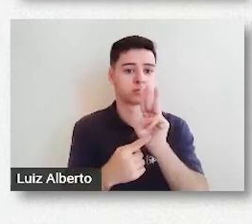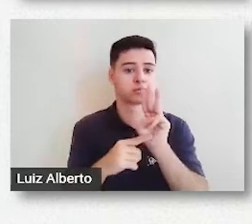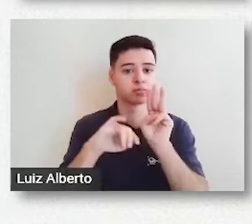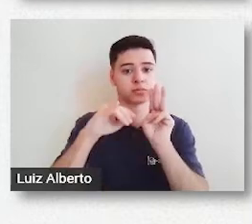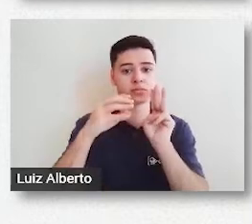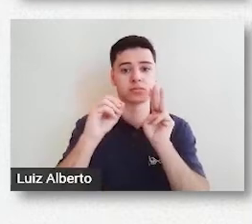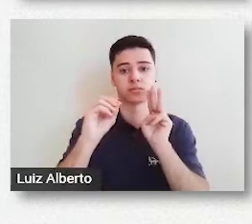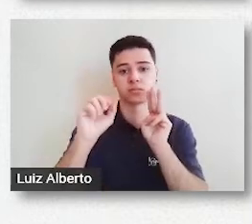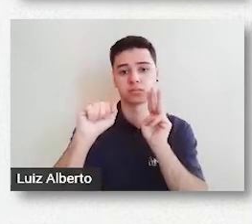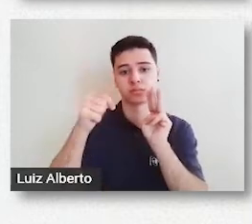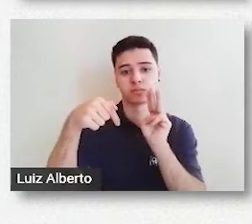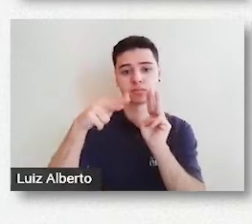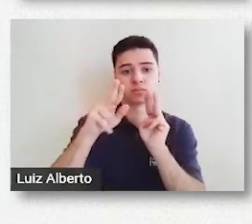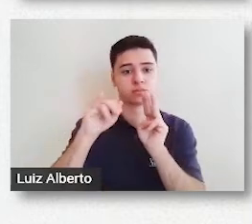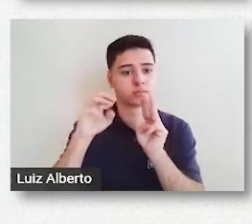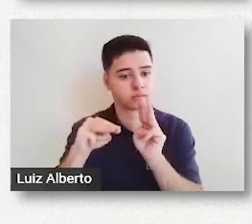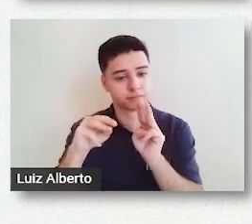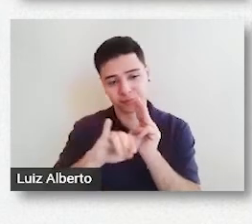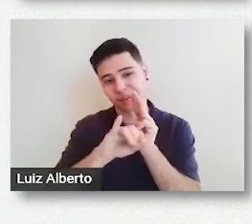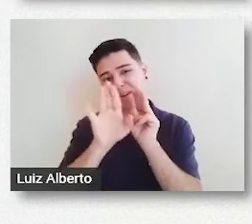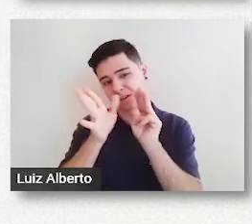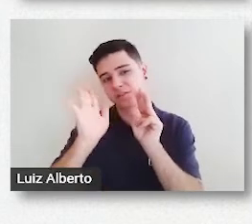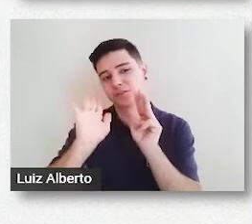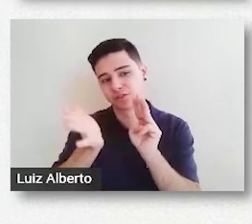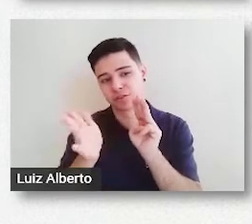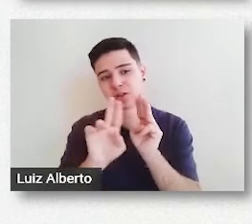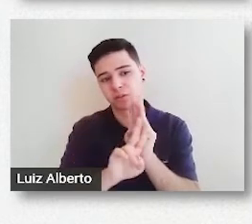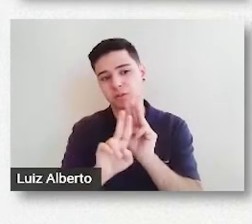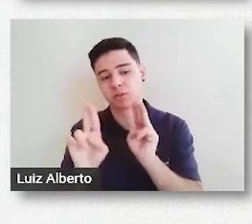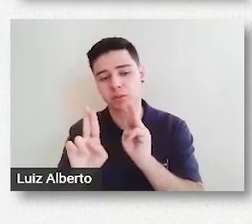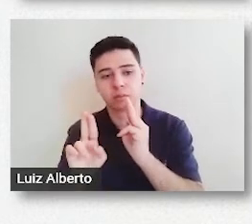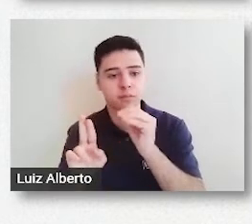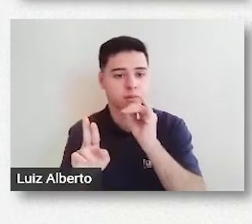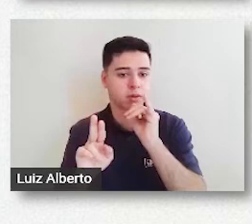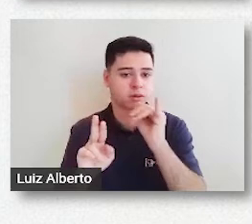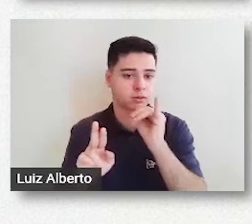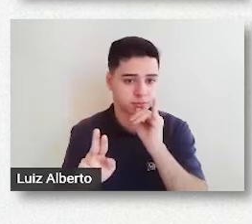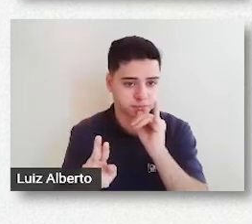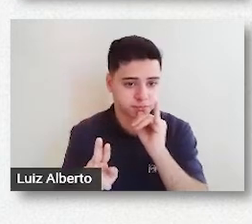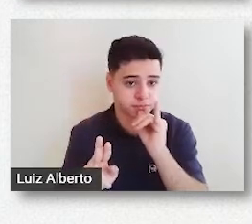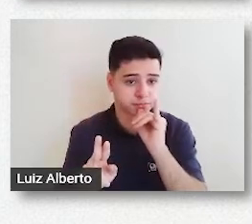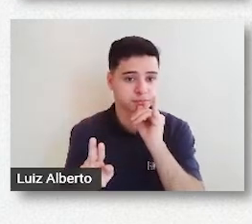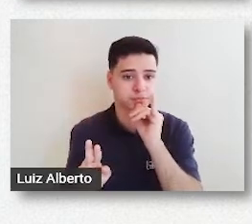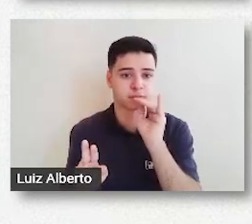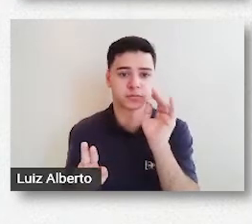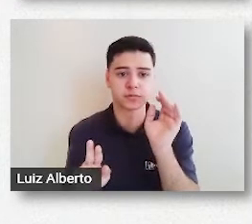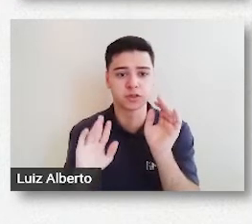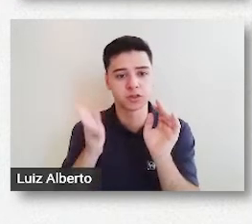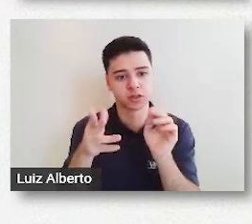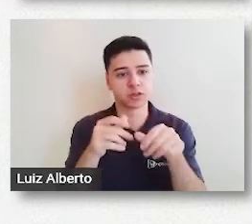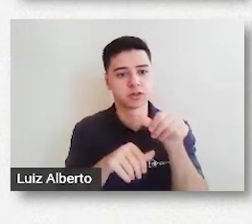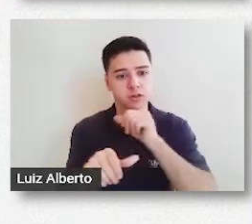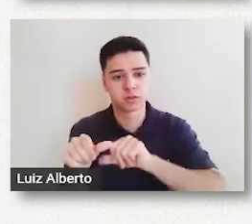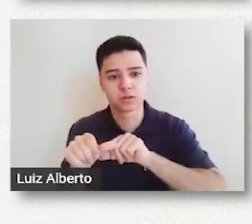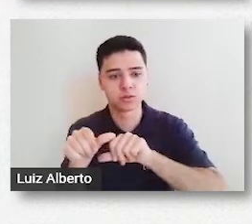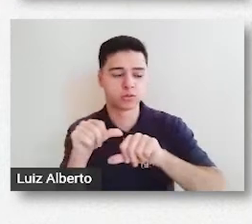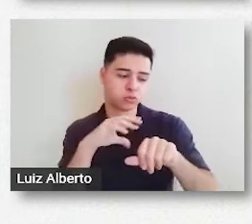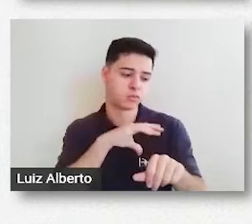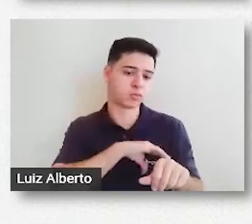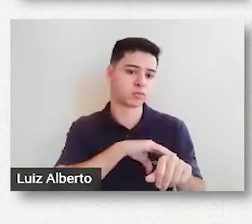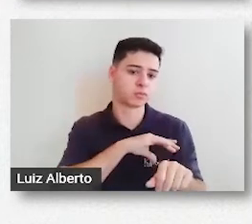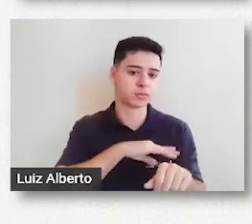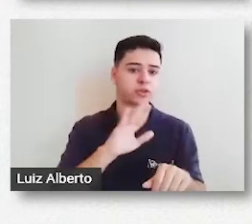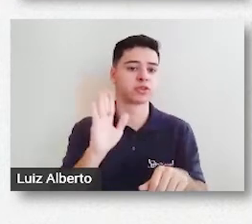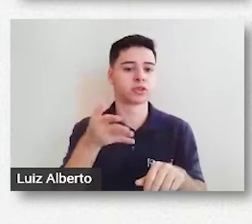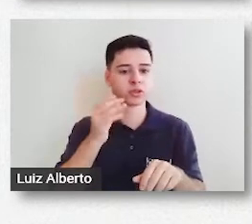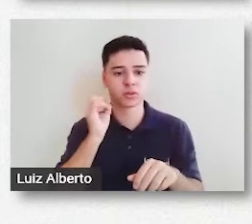Joaquim. Claro que Joaquim já é um nome já, né, já bem traduzido para o português, já